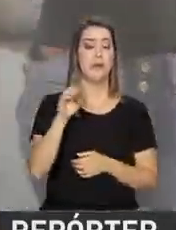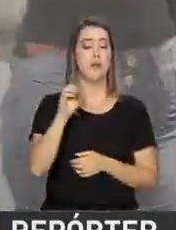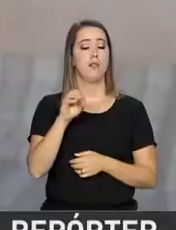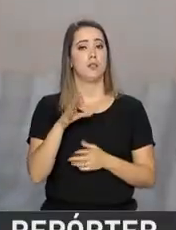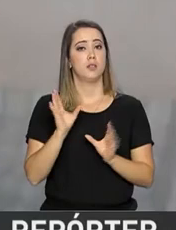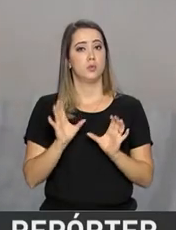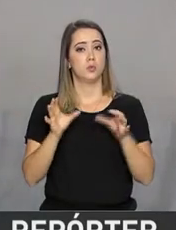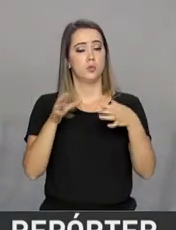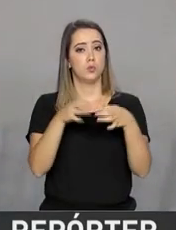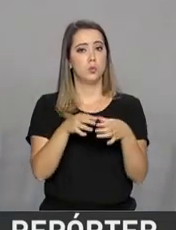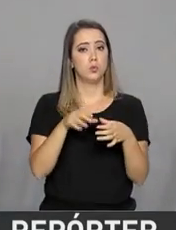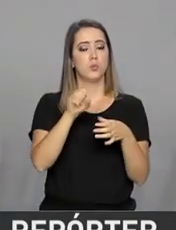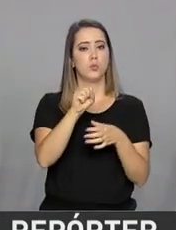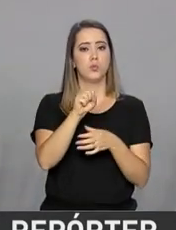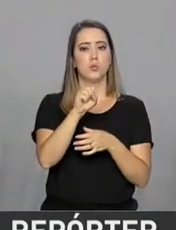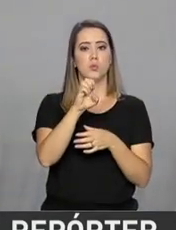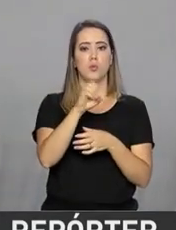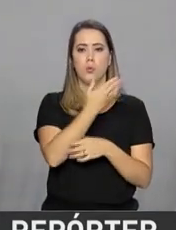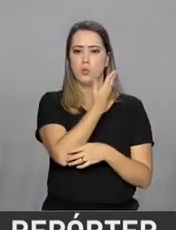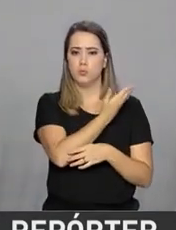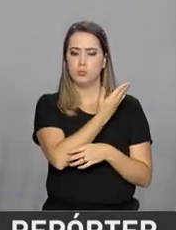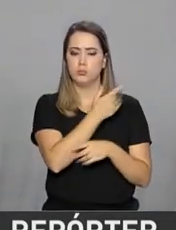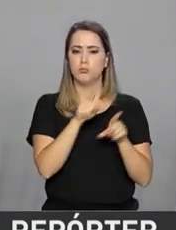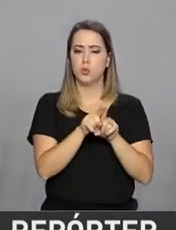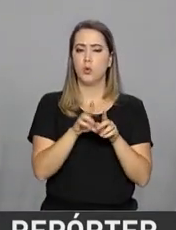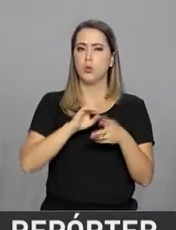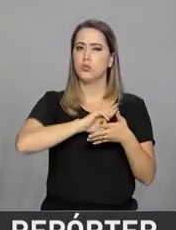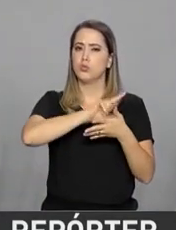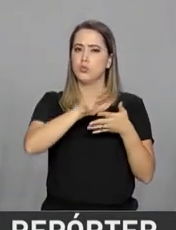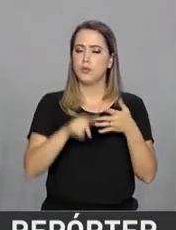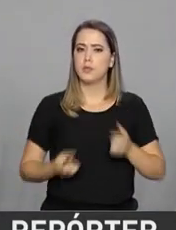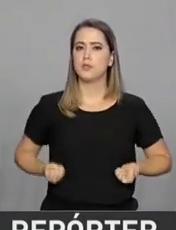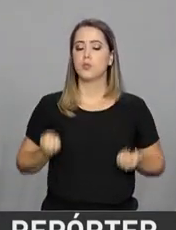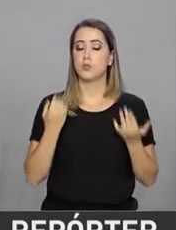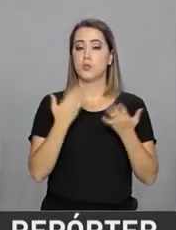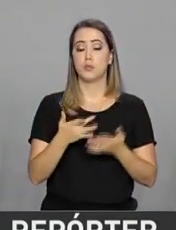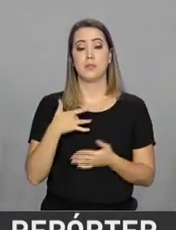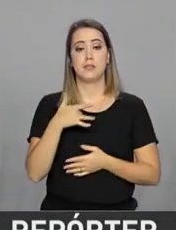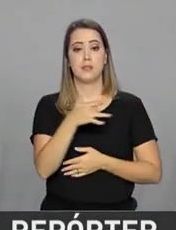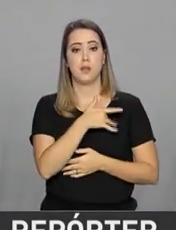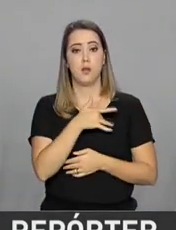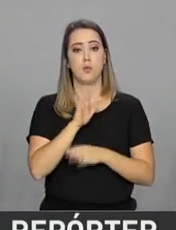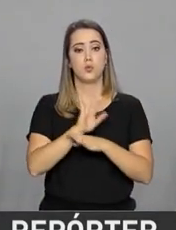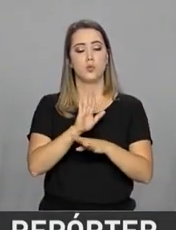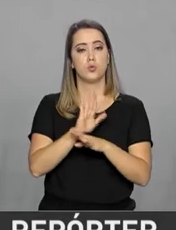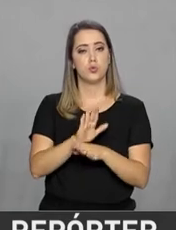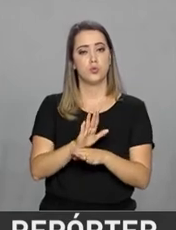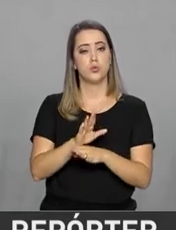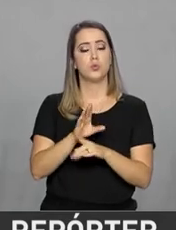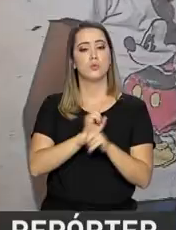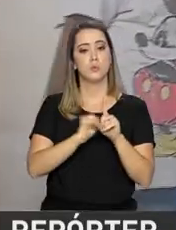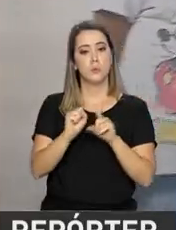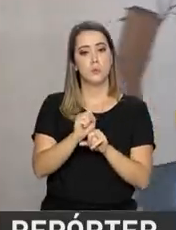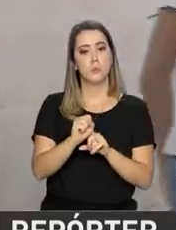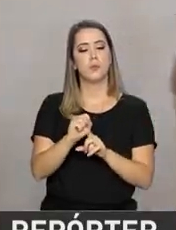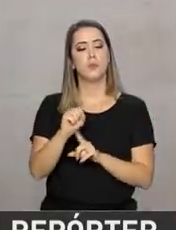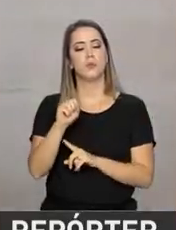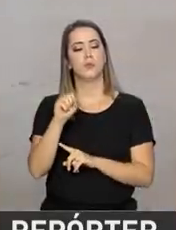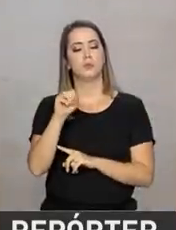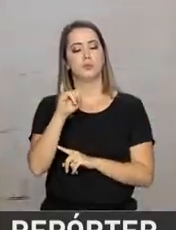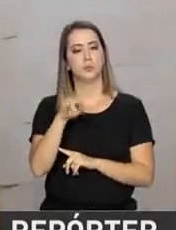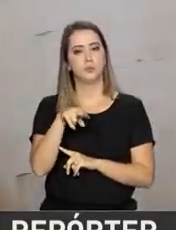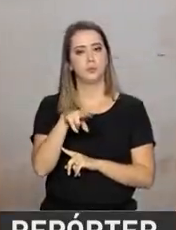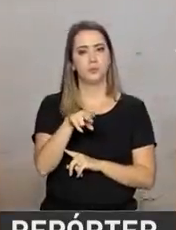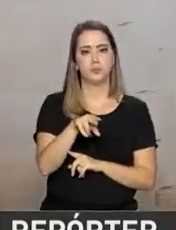que arrecadou a seguridade engloba despesas nas áreas de saúde previdência e assistência social o pagamento